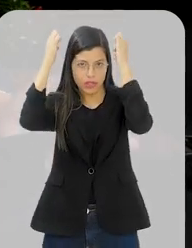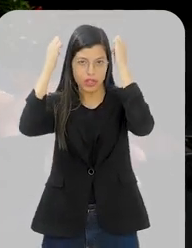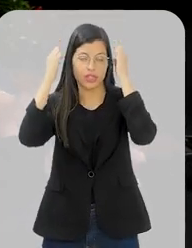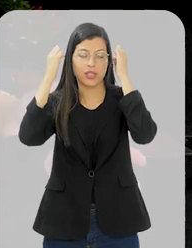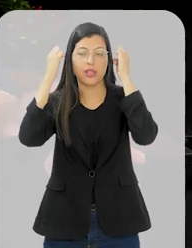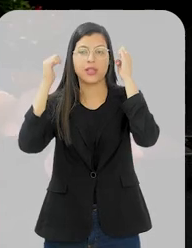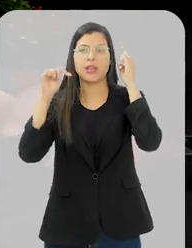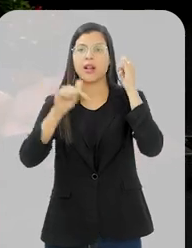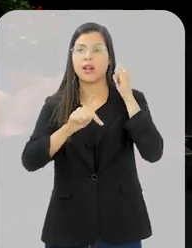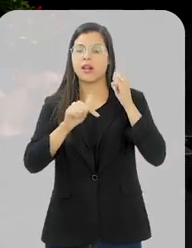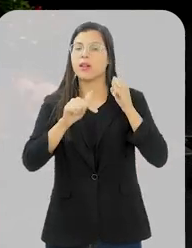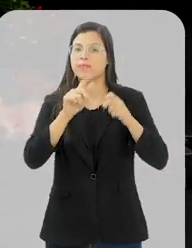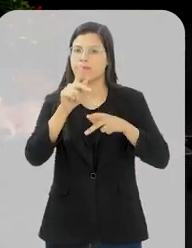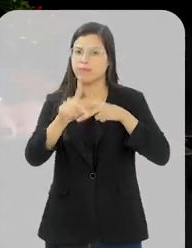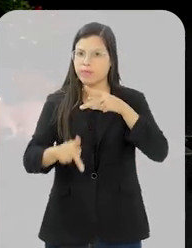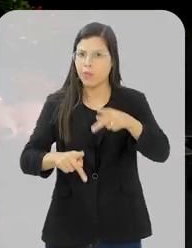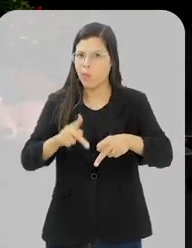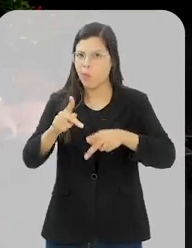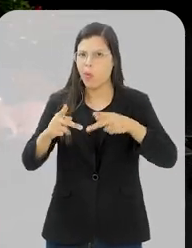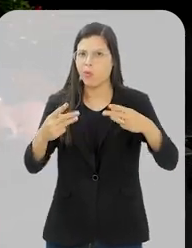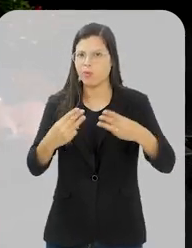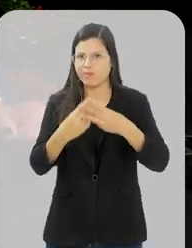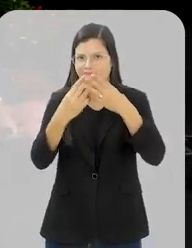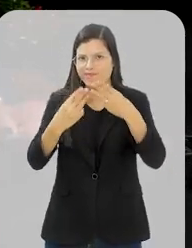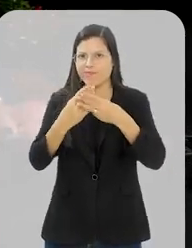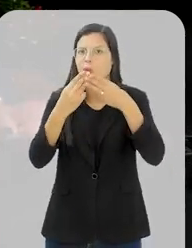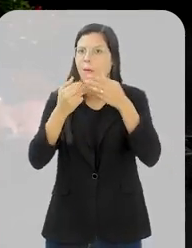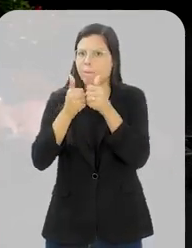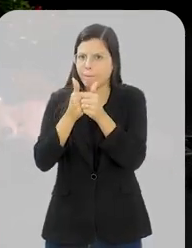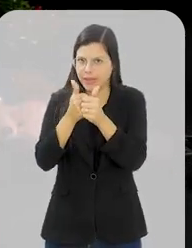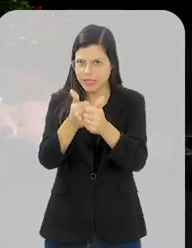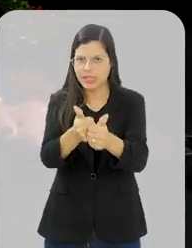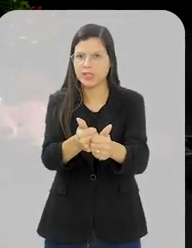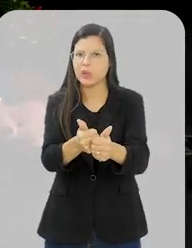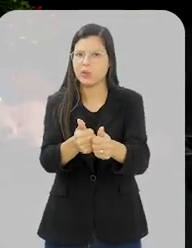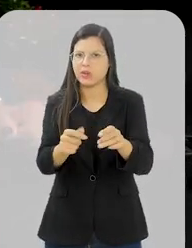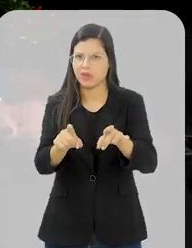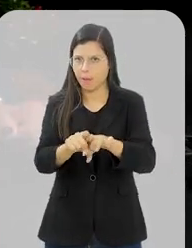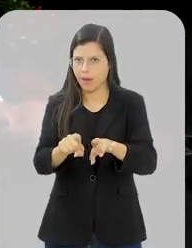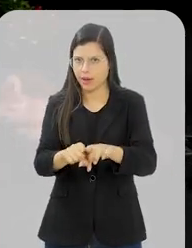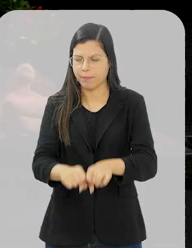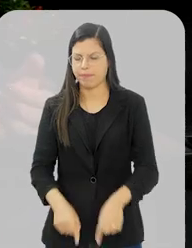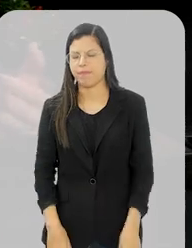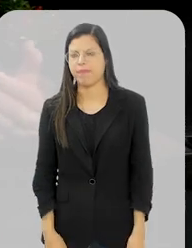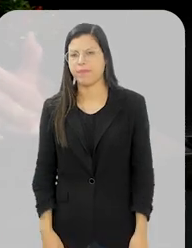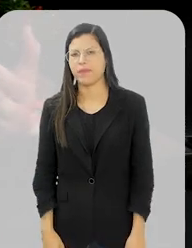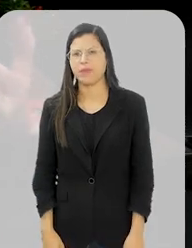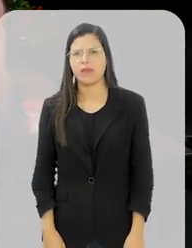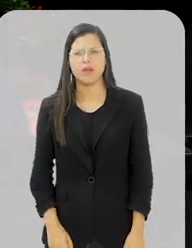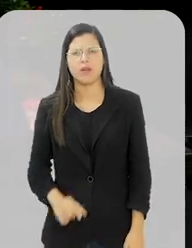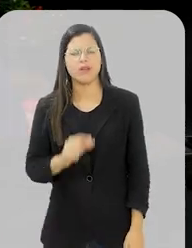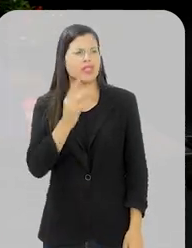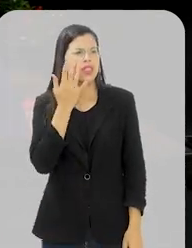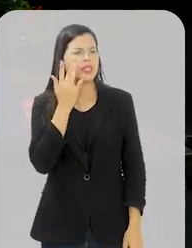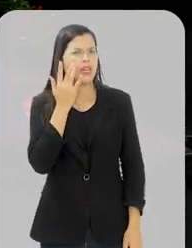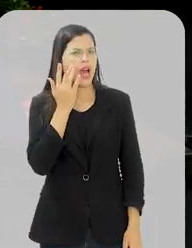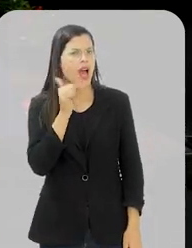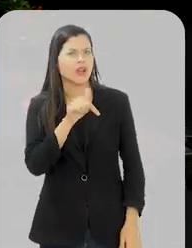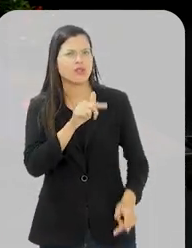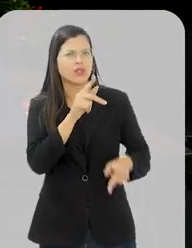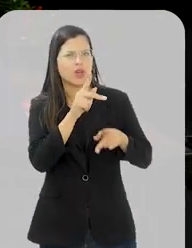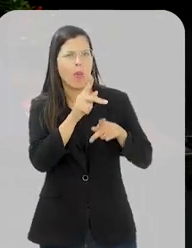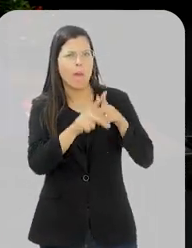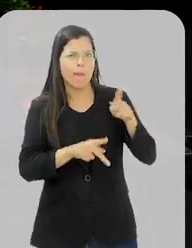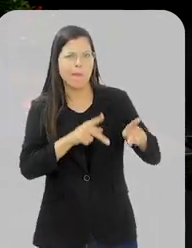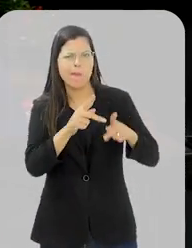ali também o povo Judeu era perseguido o que que você acha que o povo